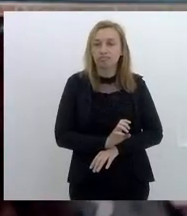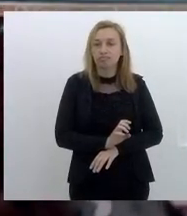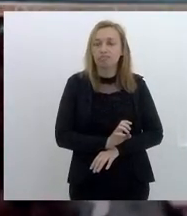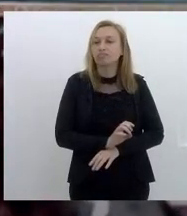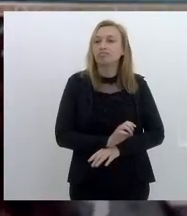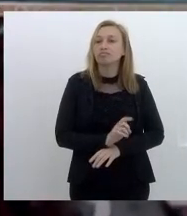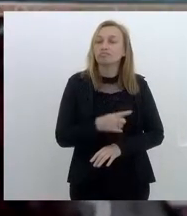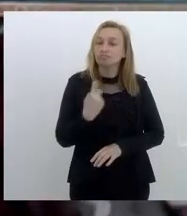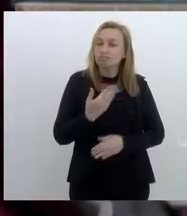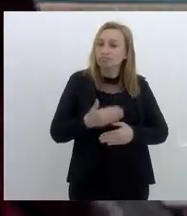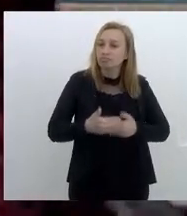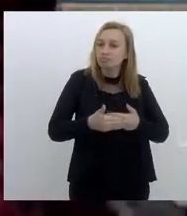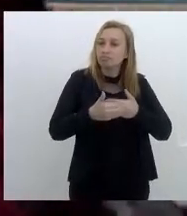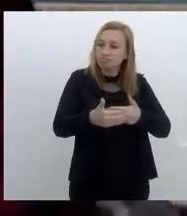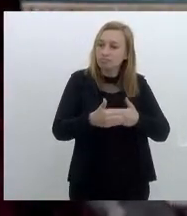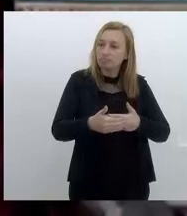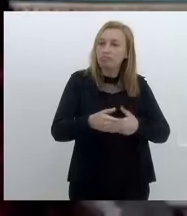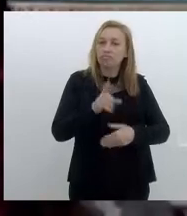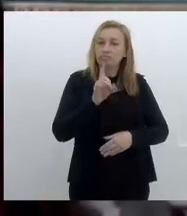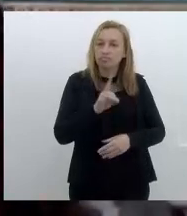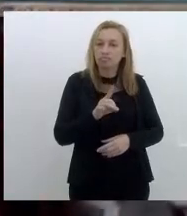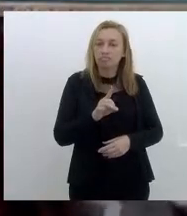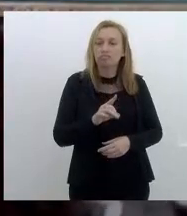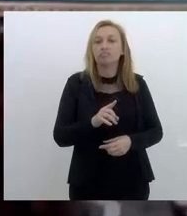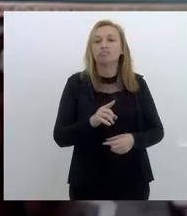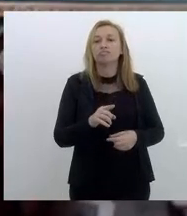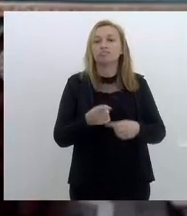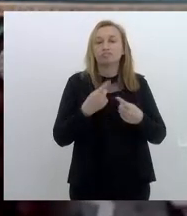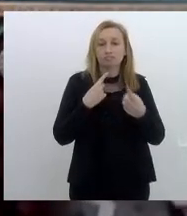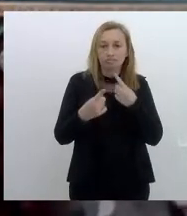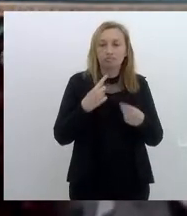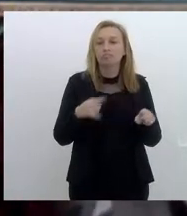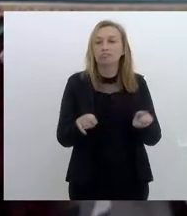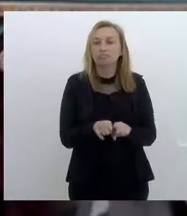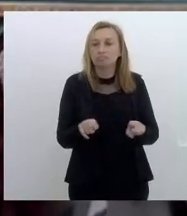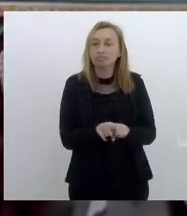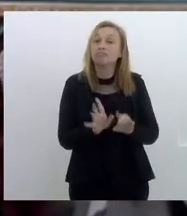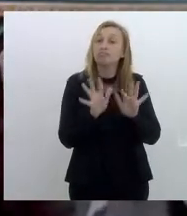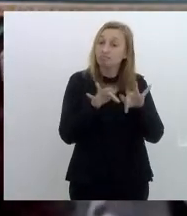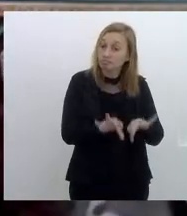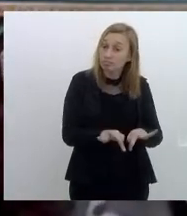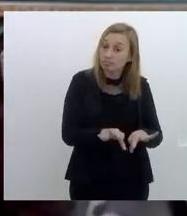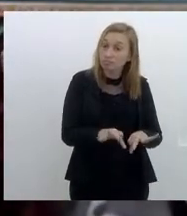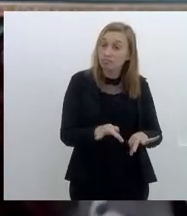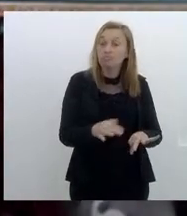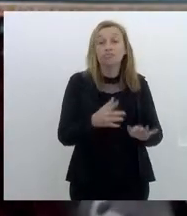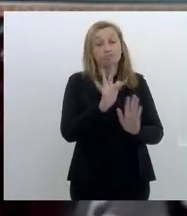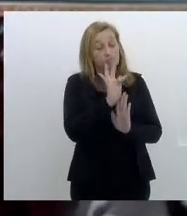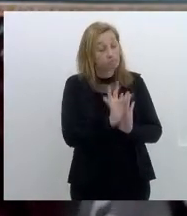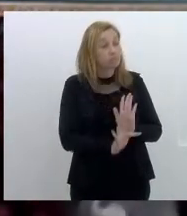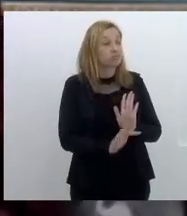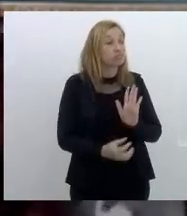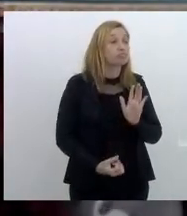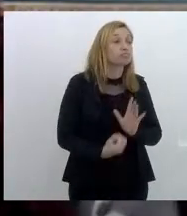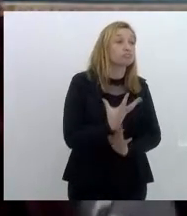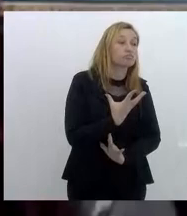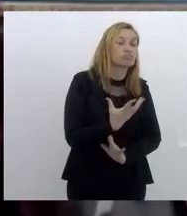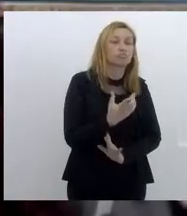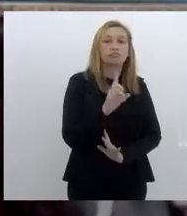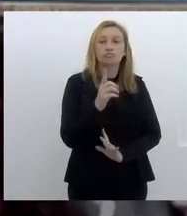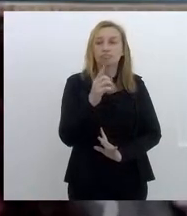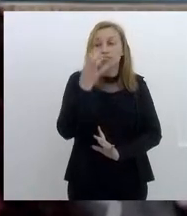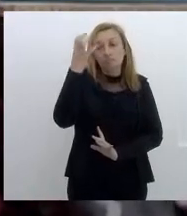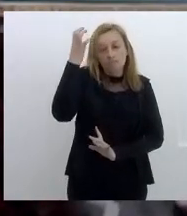para que nós avançamos não só na discussão mas no final e um texto que possa não